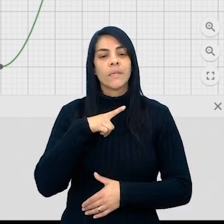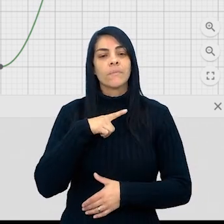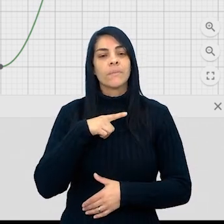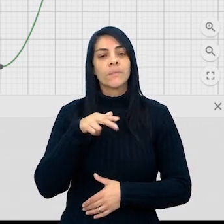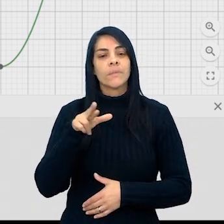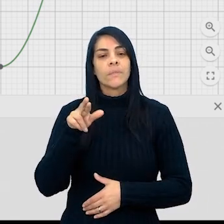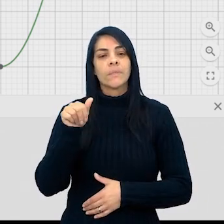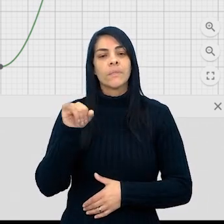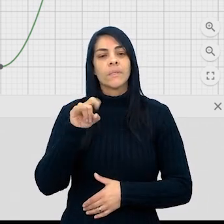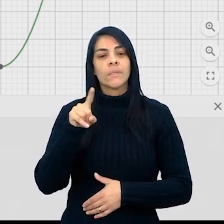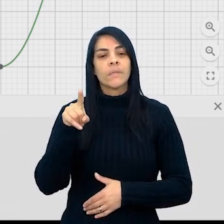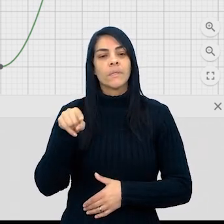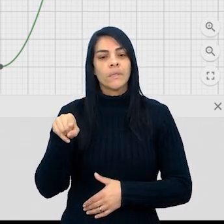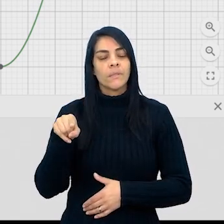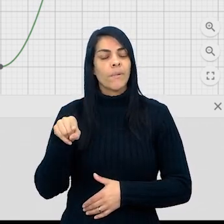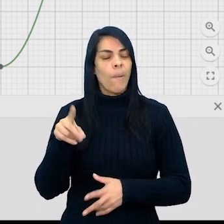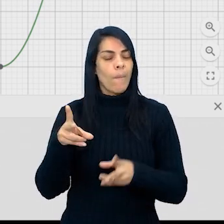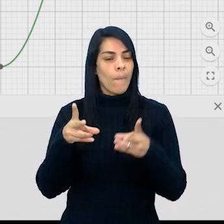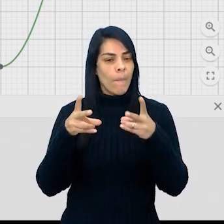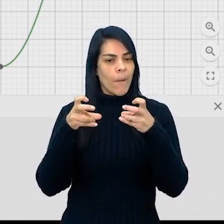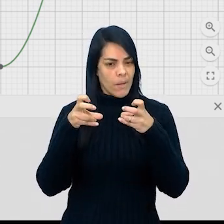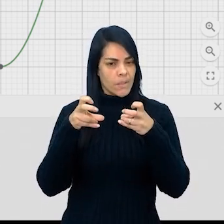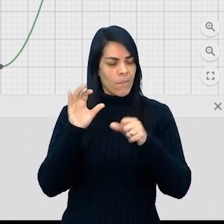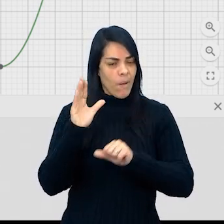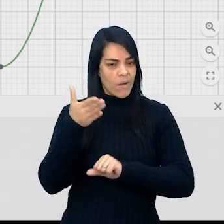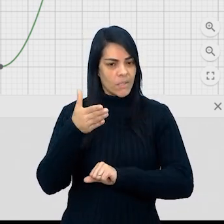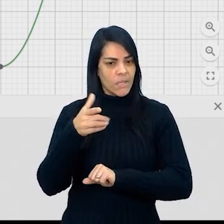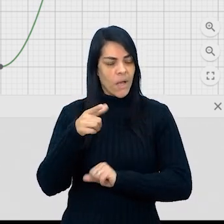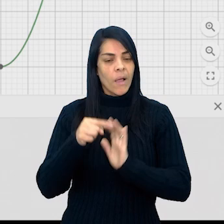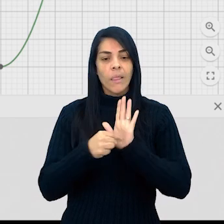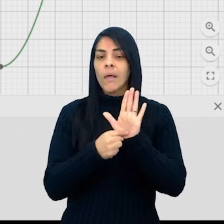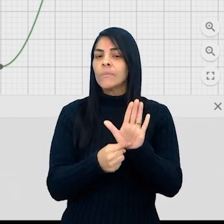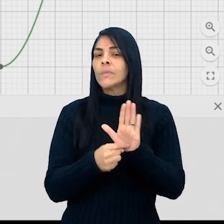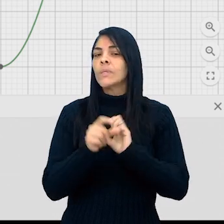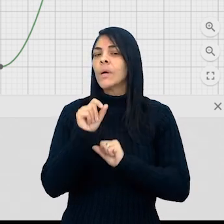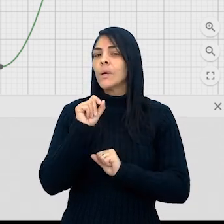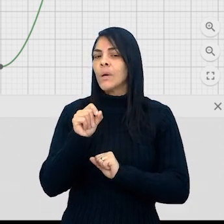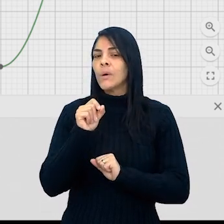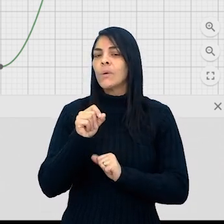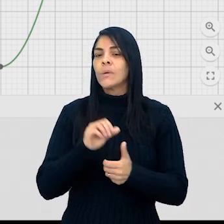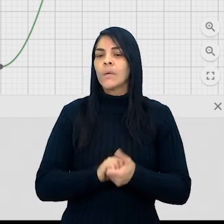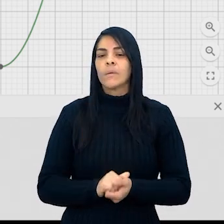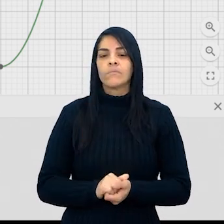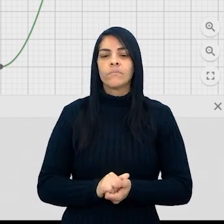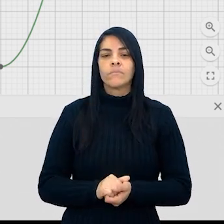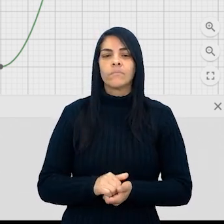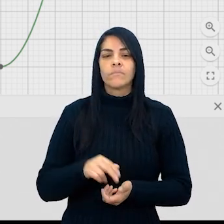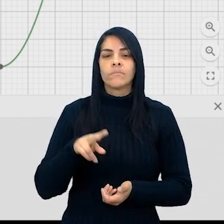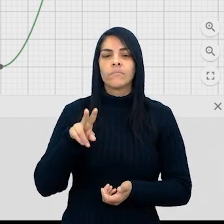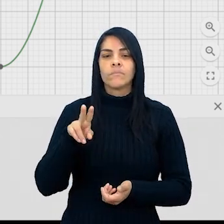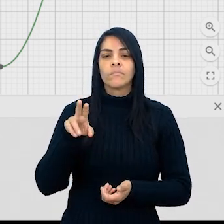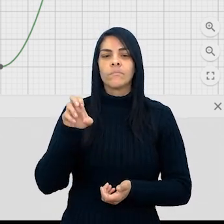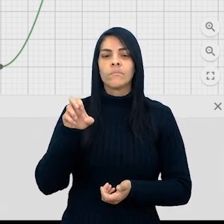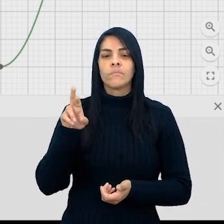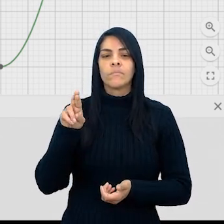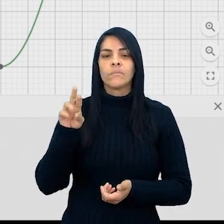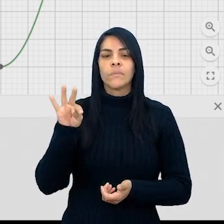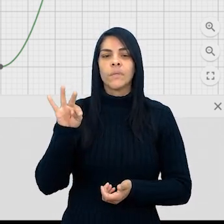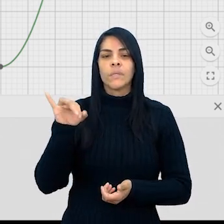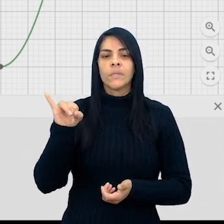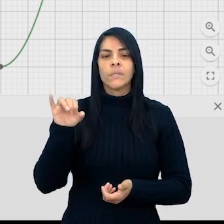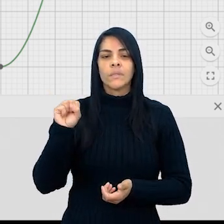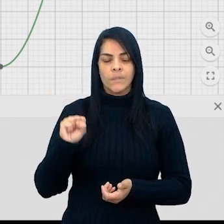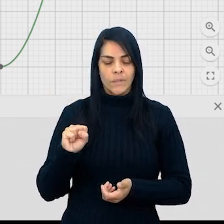raízes, percebam lá que ela está já indicando o vértice. É interessante que